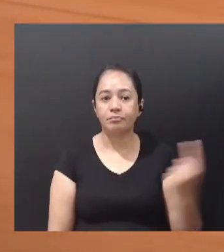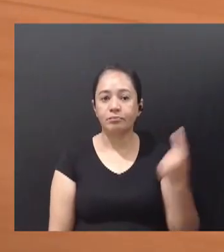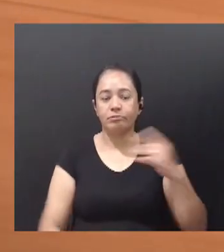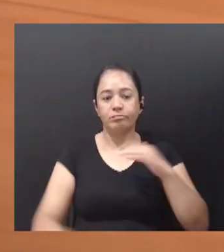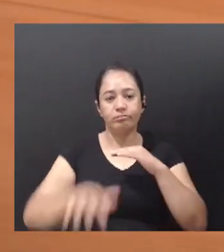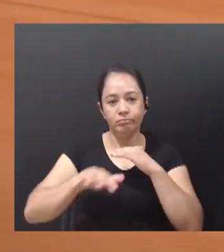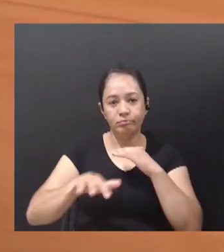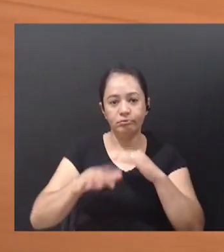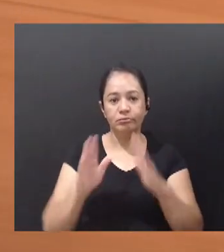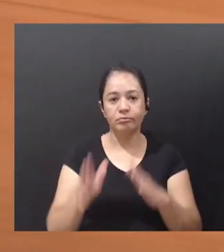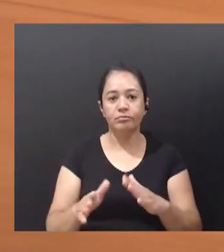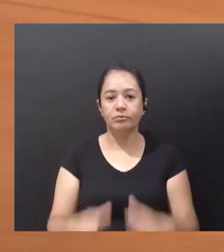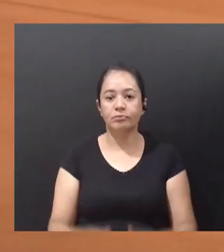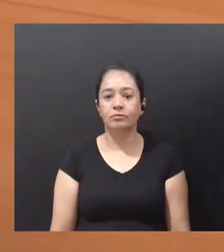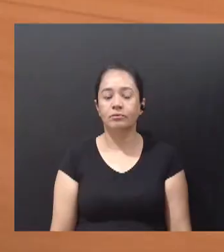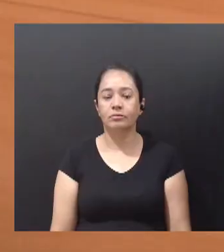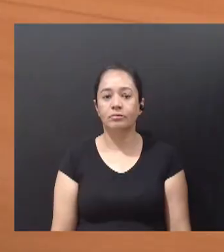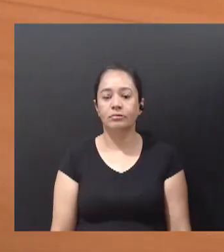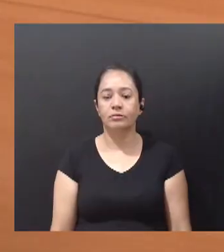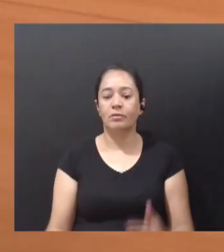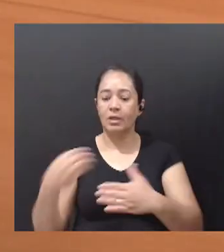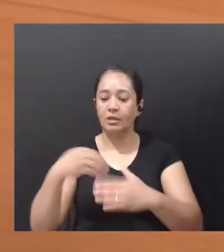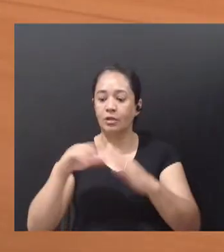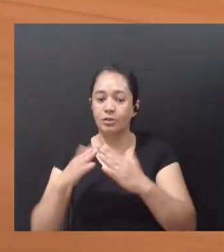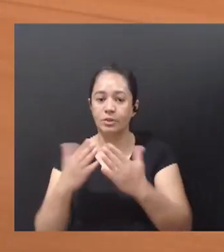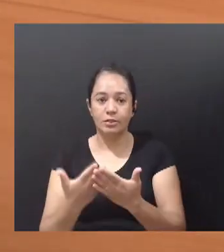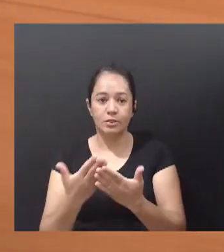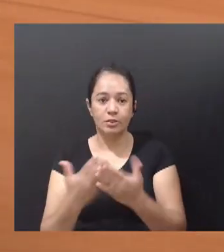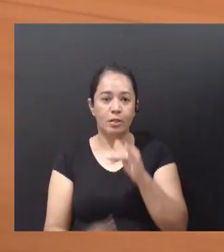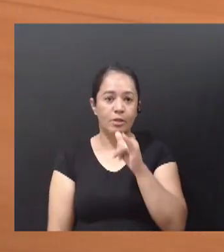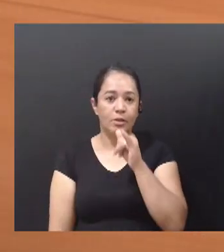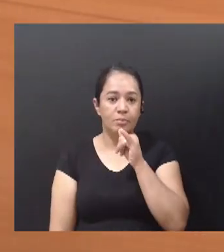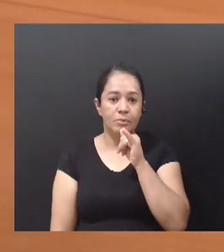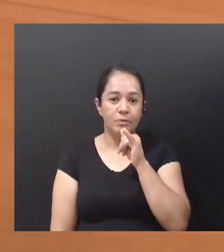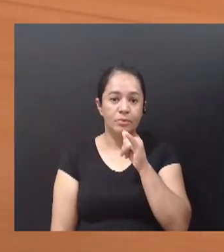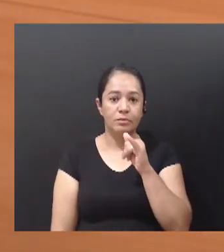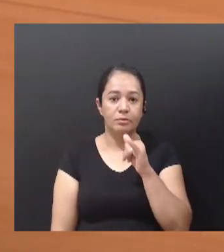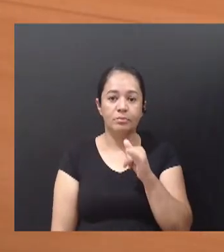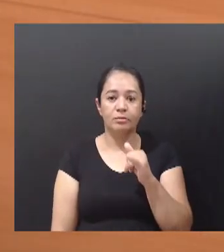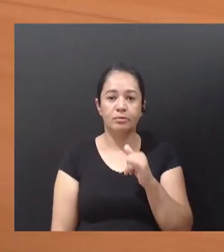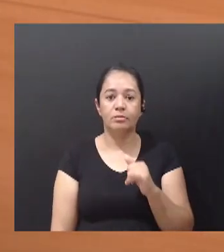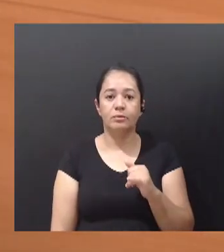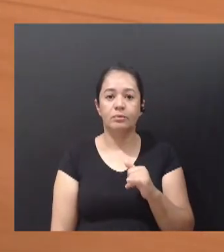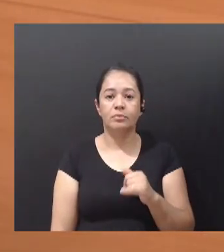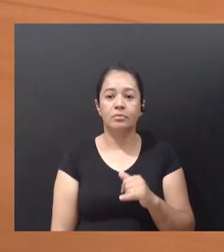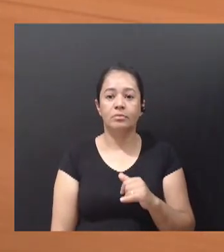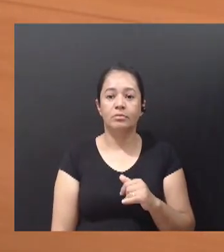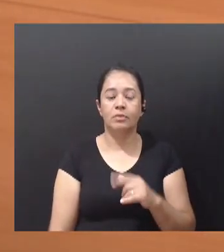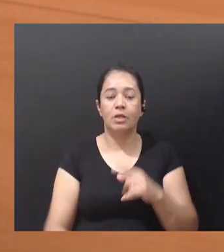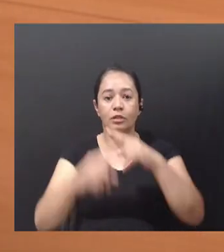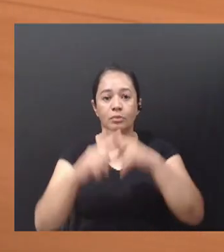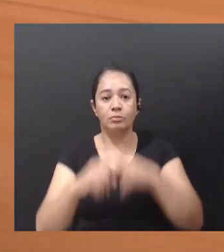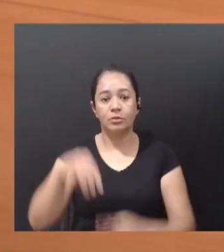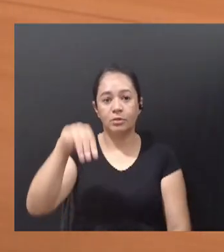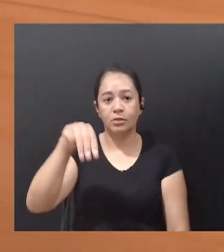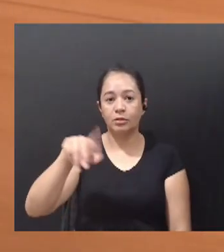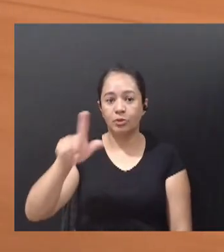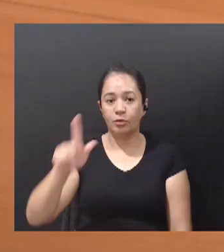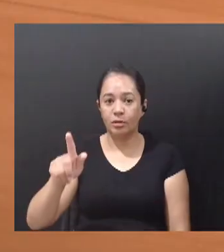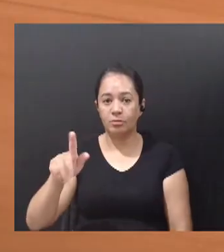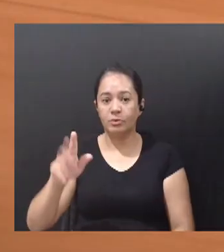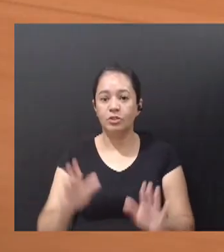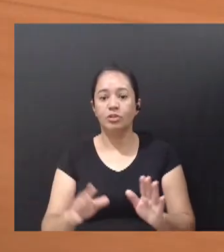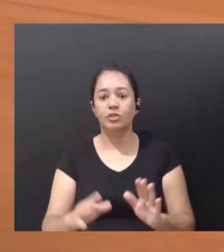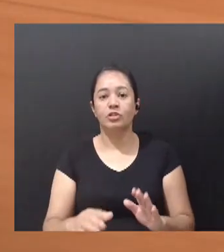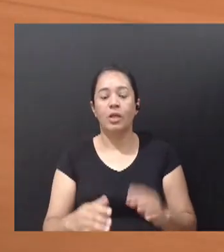as escolas. Como, por exemplo, a Batalha da MG ela já esteve presente na Escola Técnica da ITCAP, também